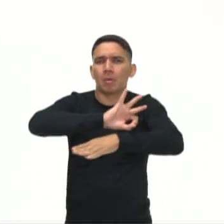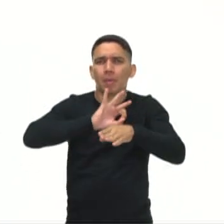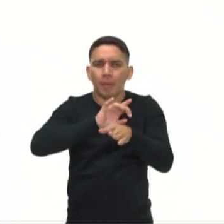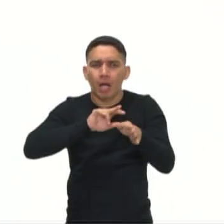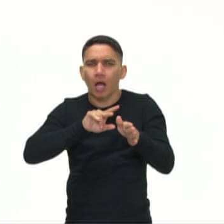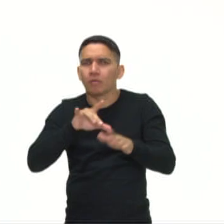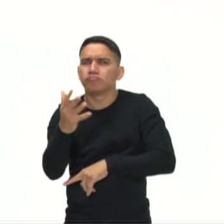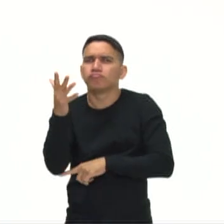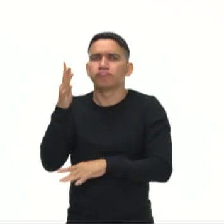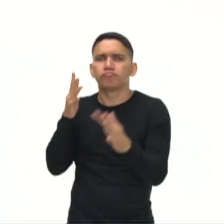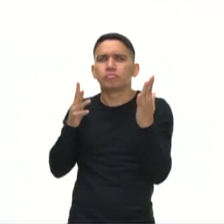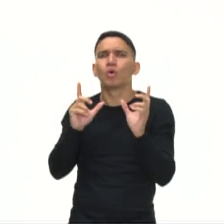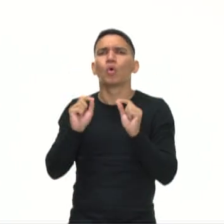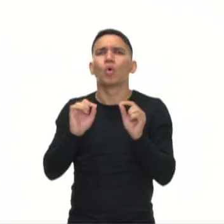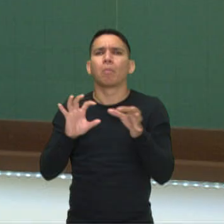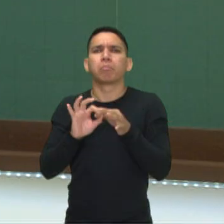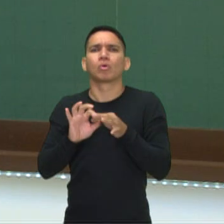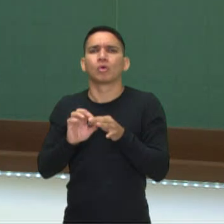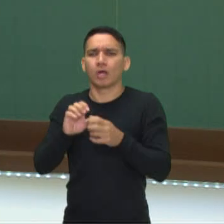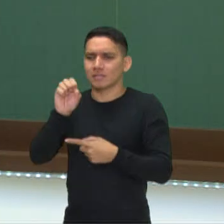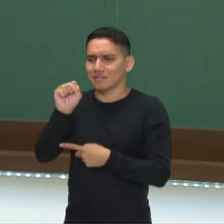relacionados à condução de seiva.